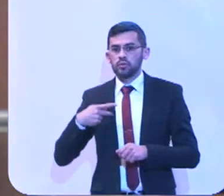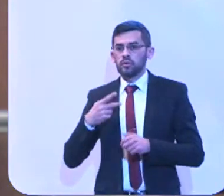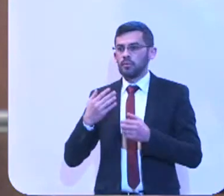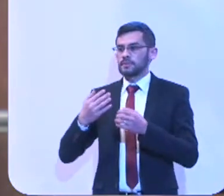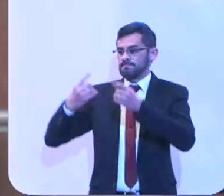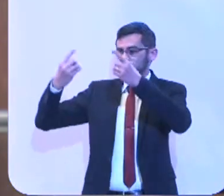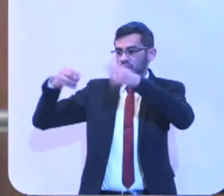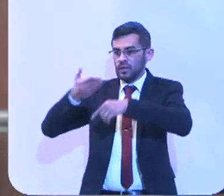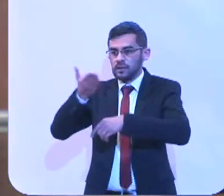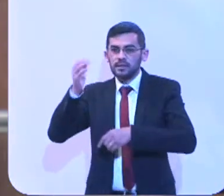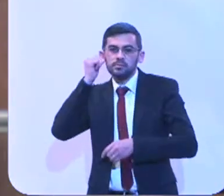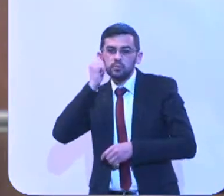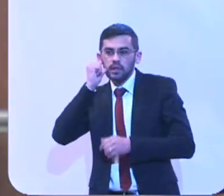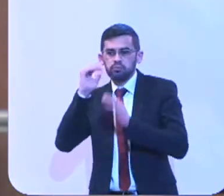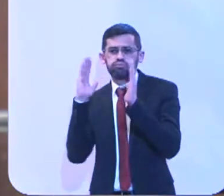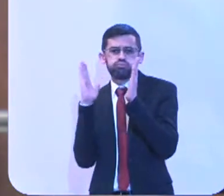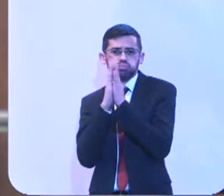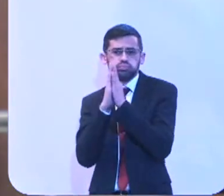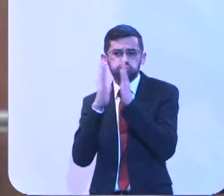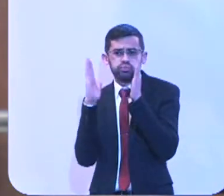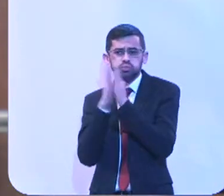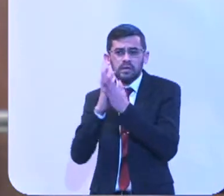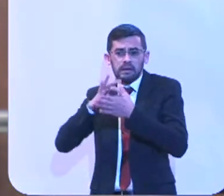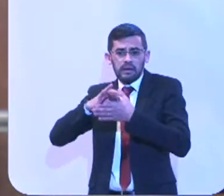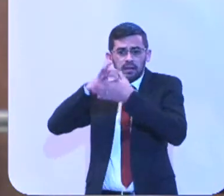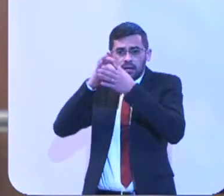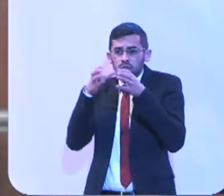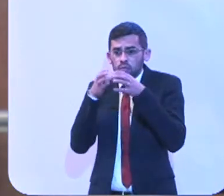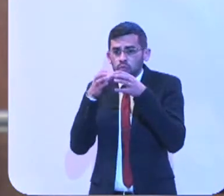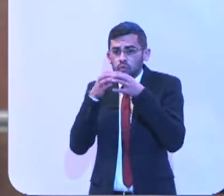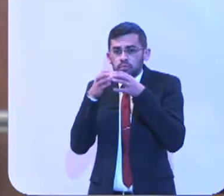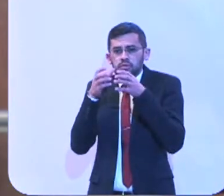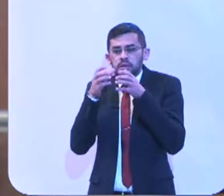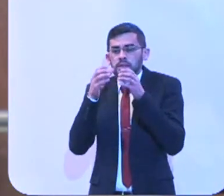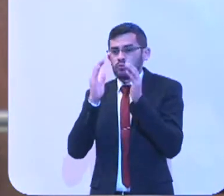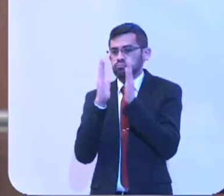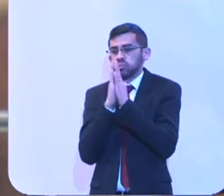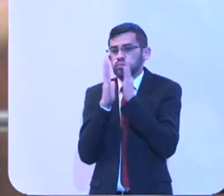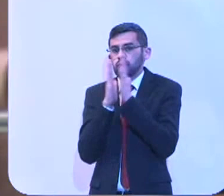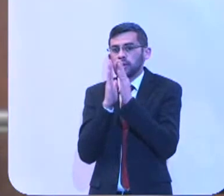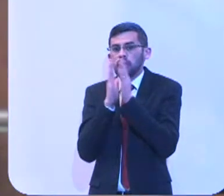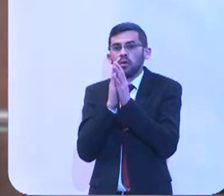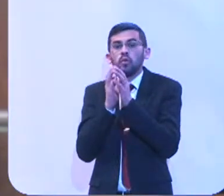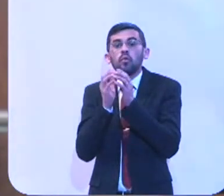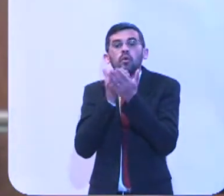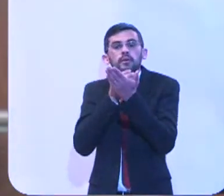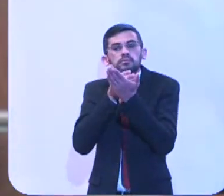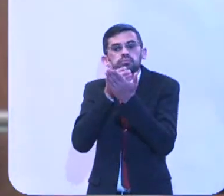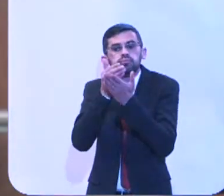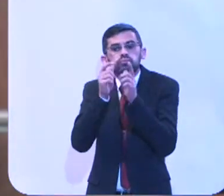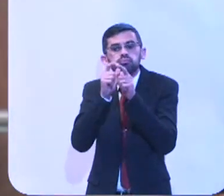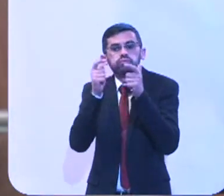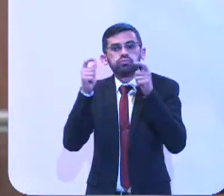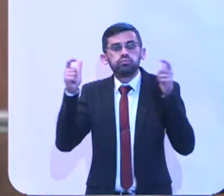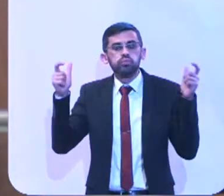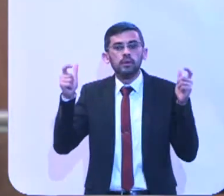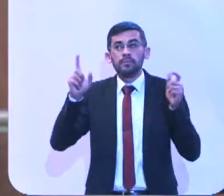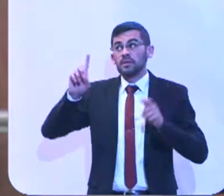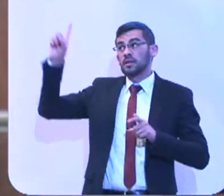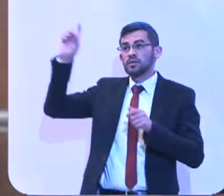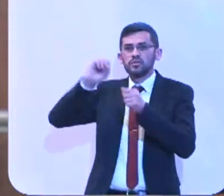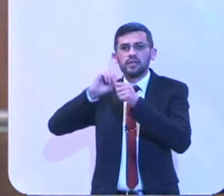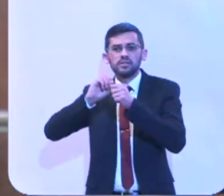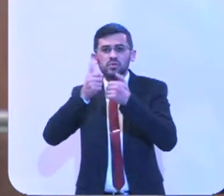as mulheres a orarem, a liderarem os grupos pequenos, aqueles grupos começam a se multiplicar. E Deus faz